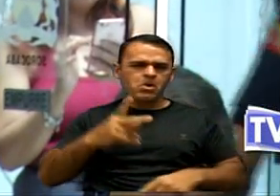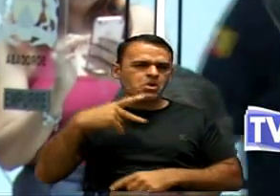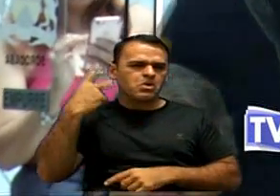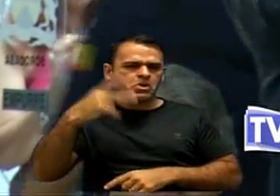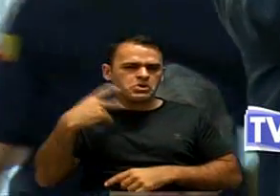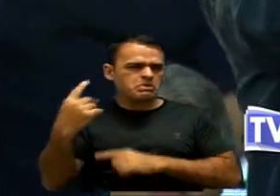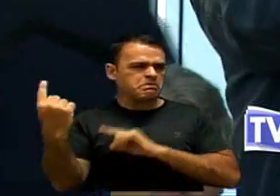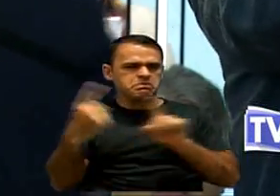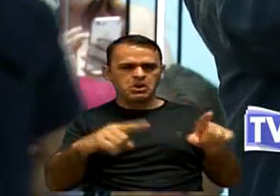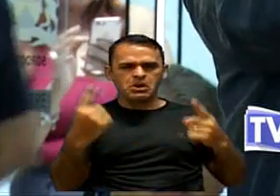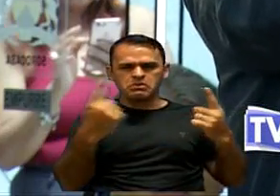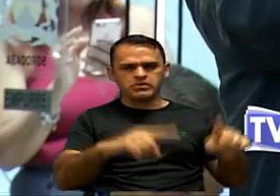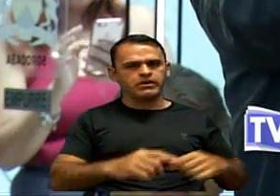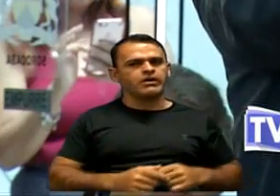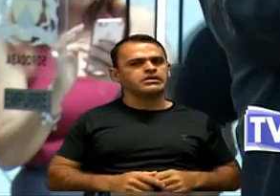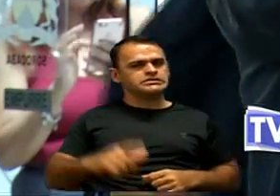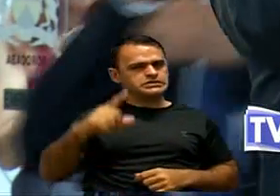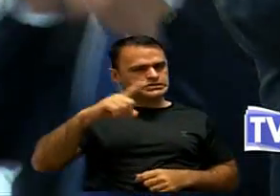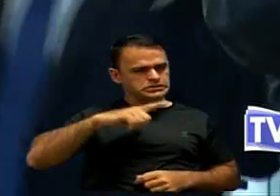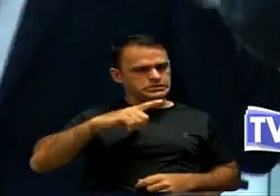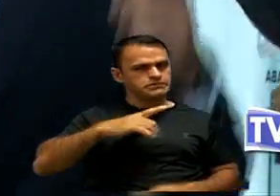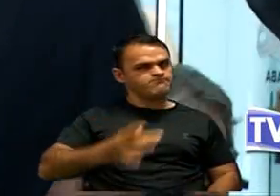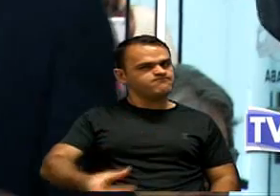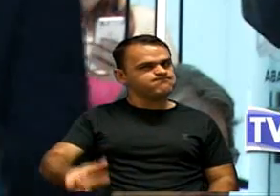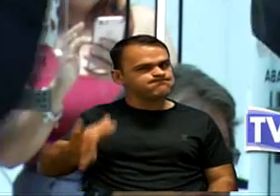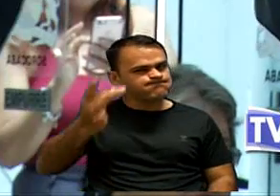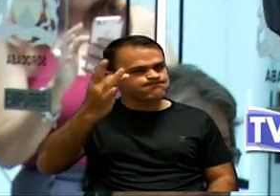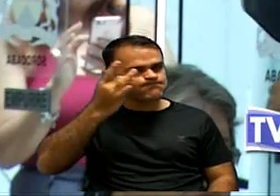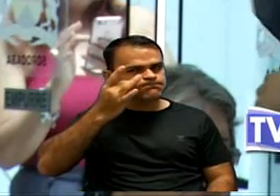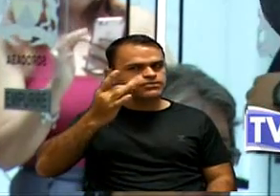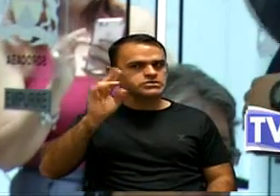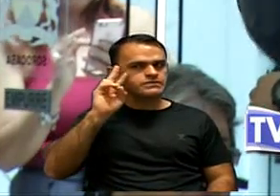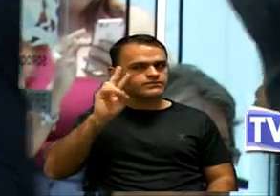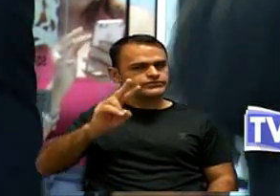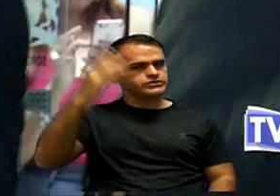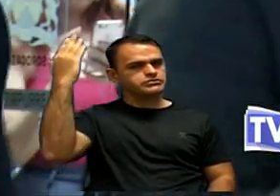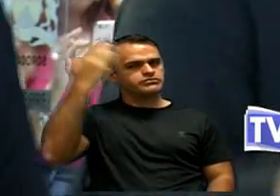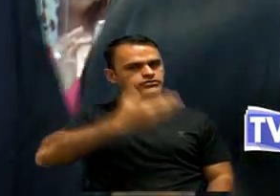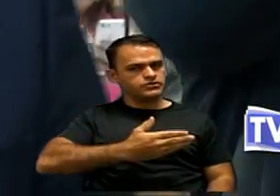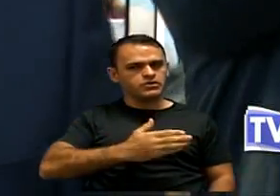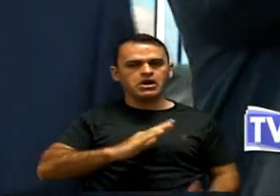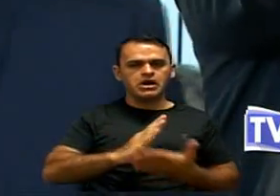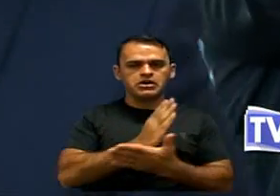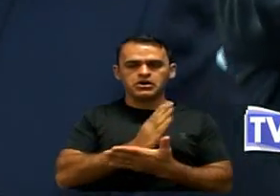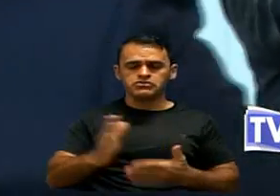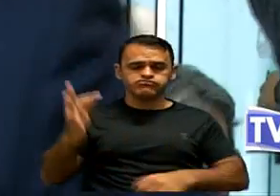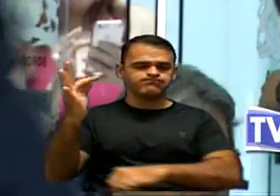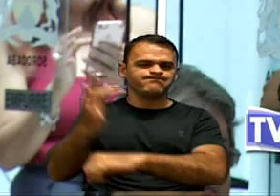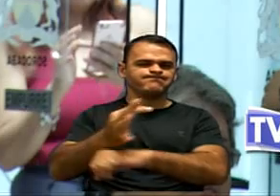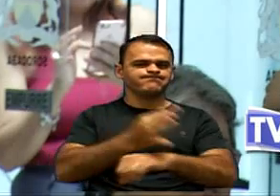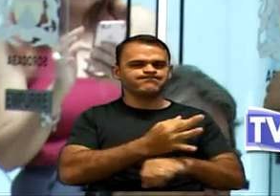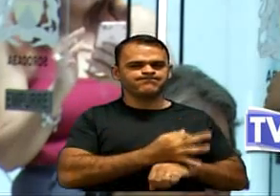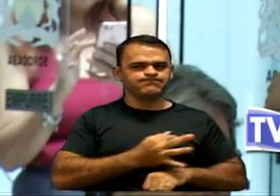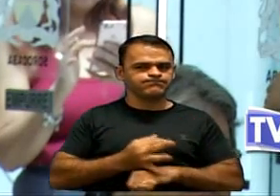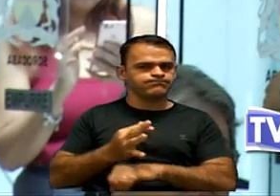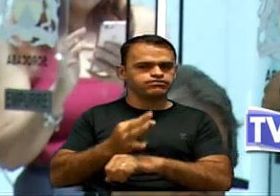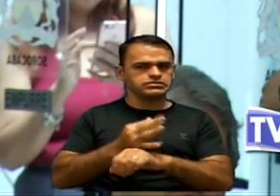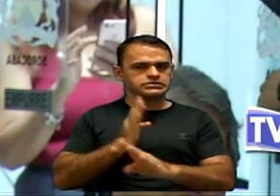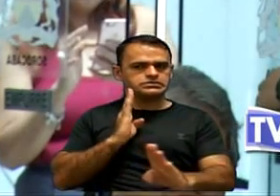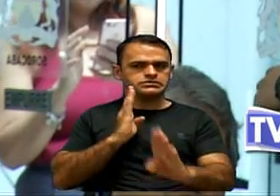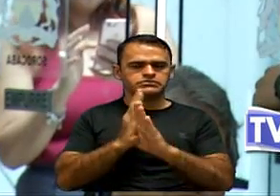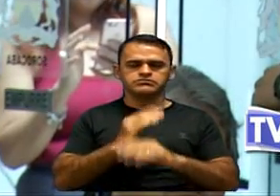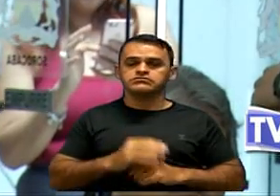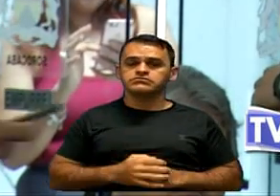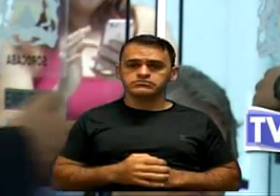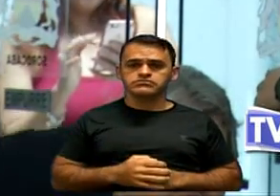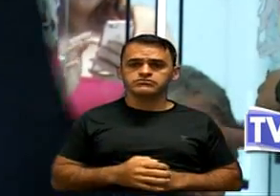foco. Mas, na verdade, foi provado que alguns, infelizmente, tá não certo. Todos, batiam o cartão e... Parabéns pelo trabalho de Parabéns, Vossa Excelência, vereador. Viu? E a